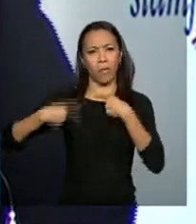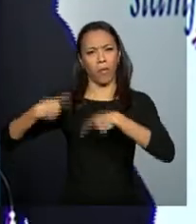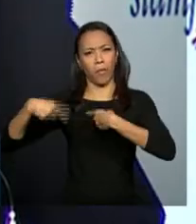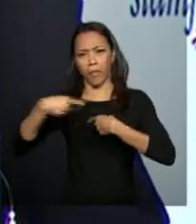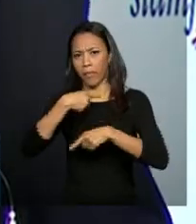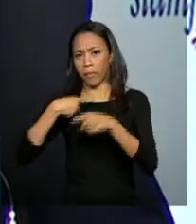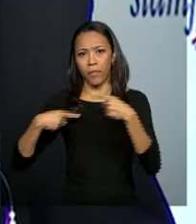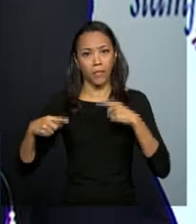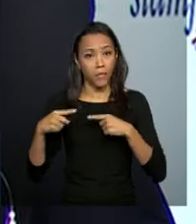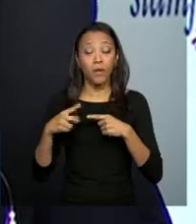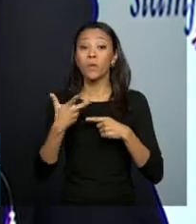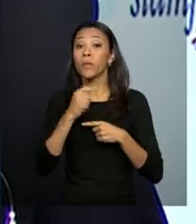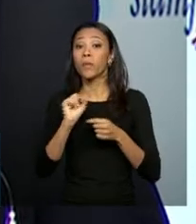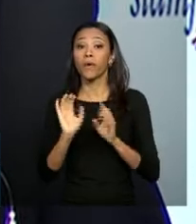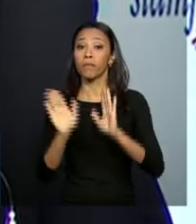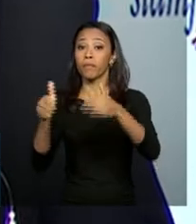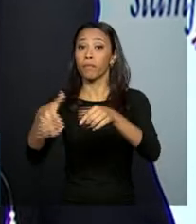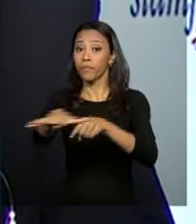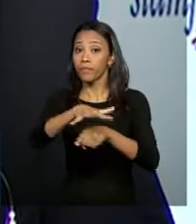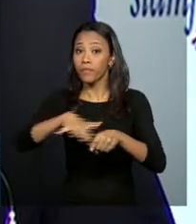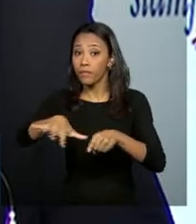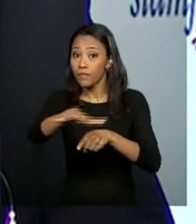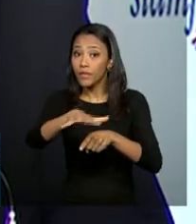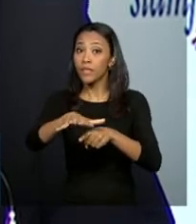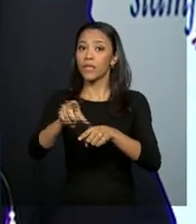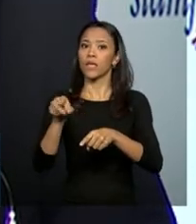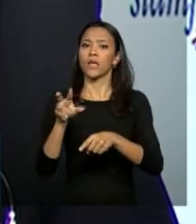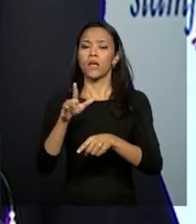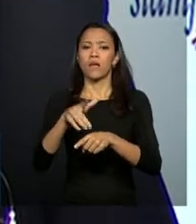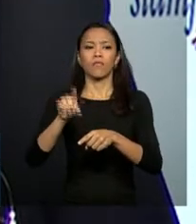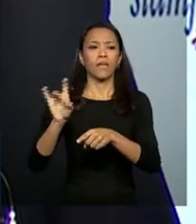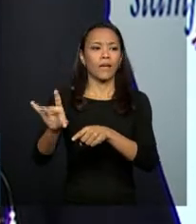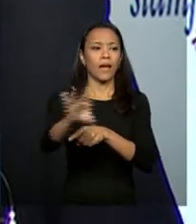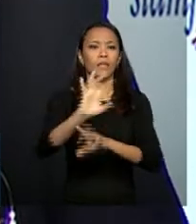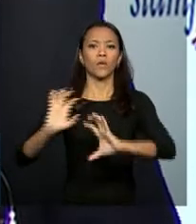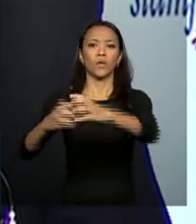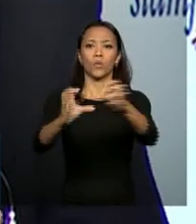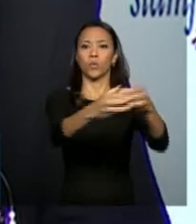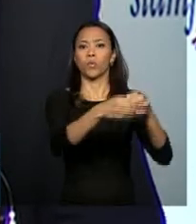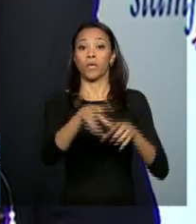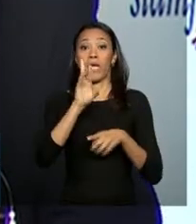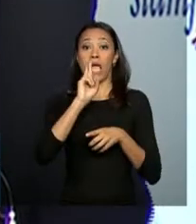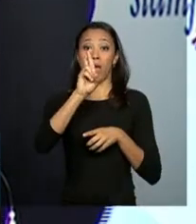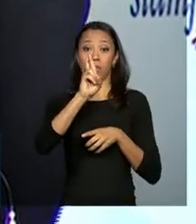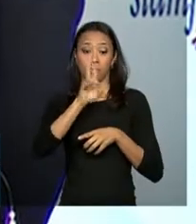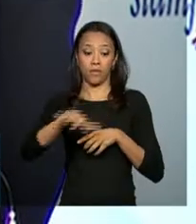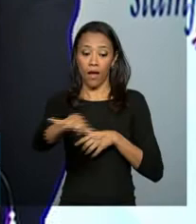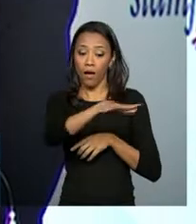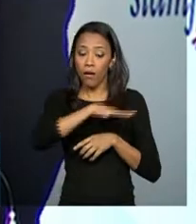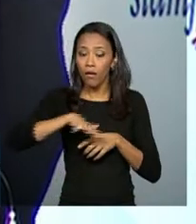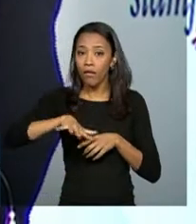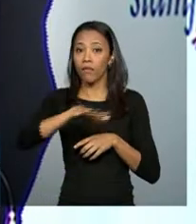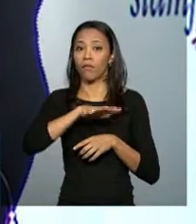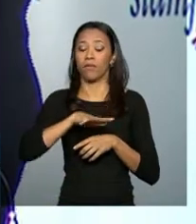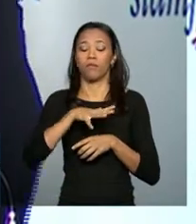com os órgãos e os organismos que representam o setor. Esse